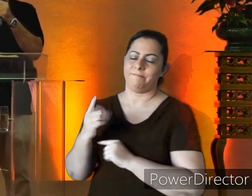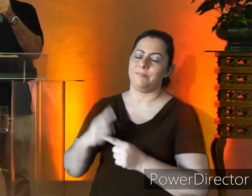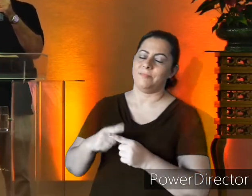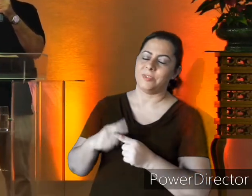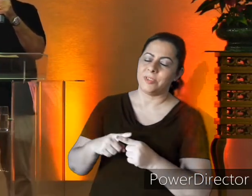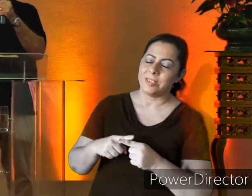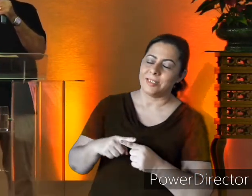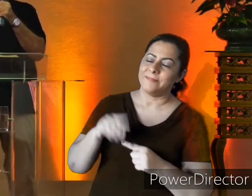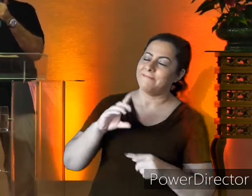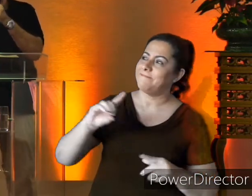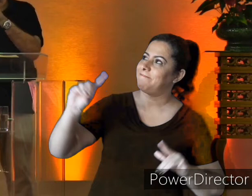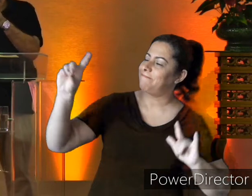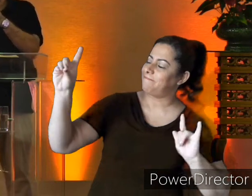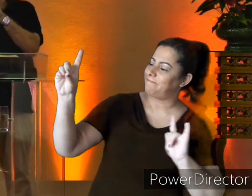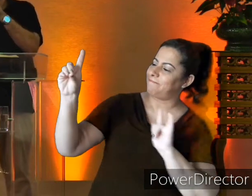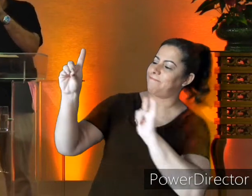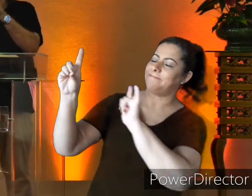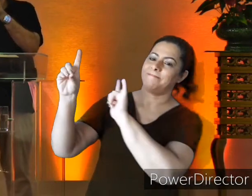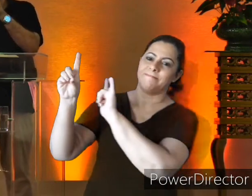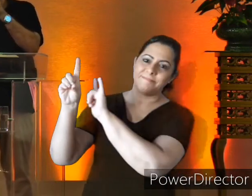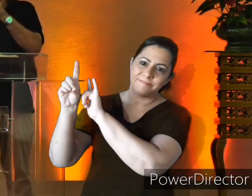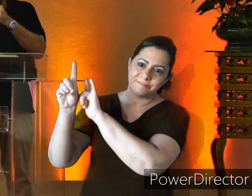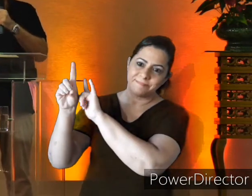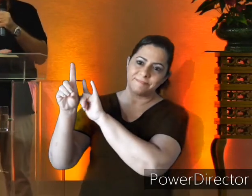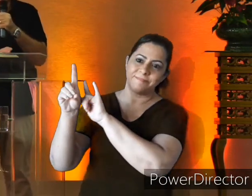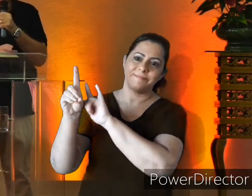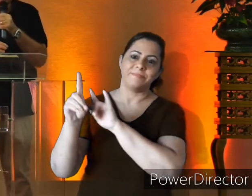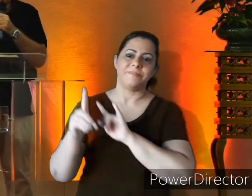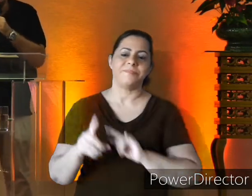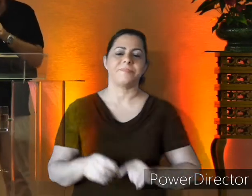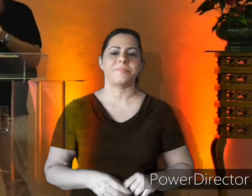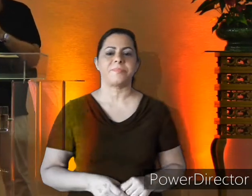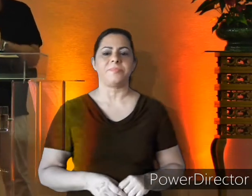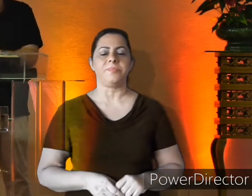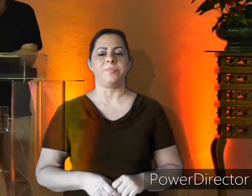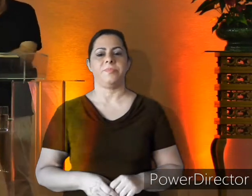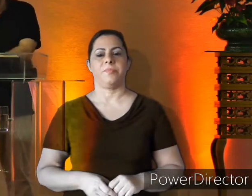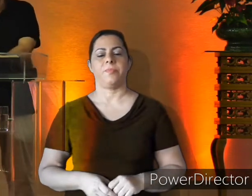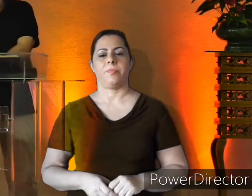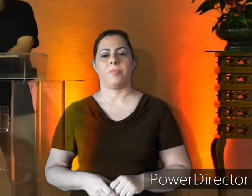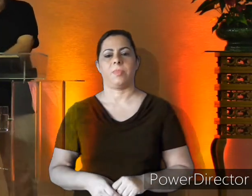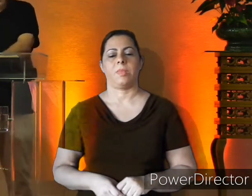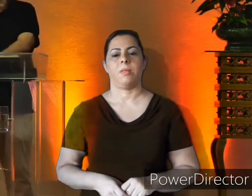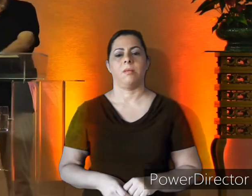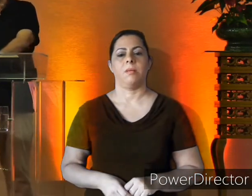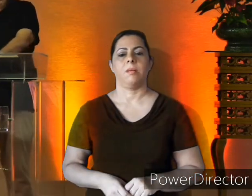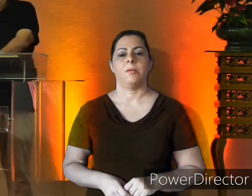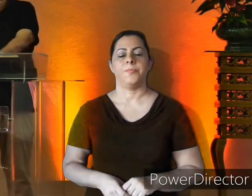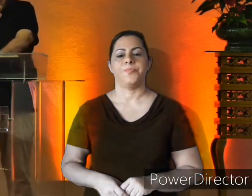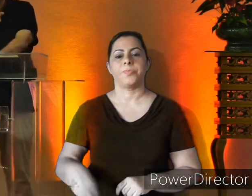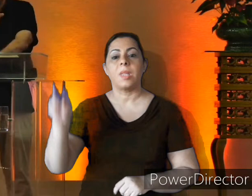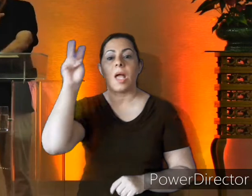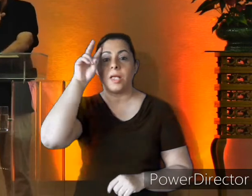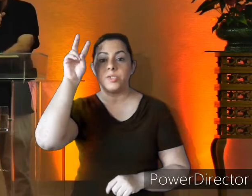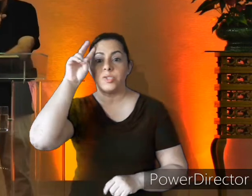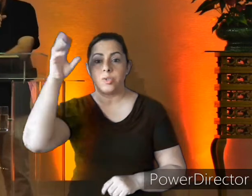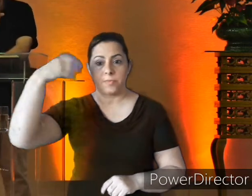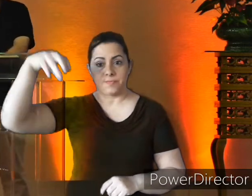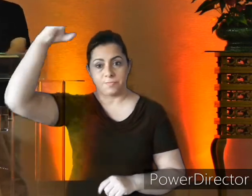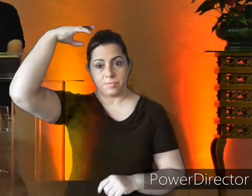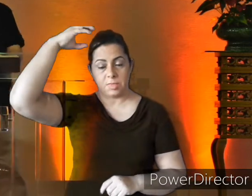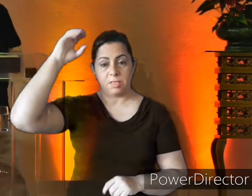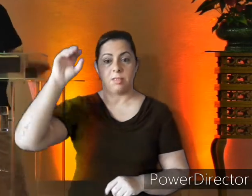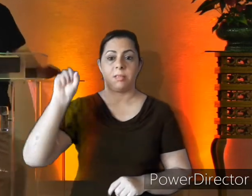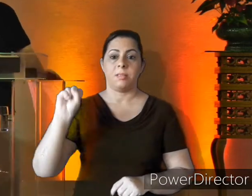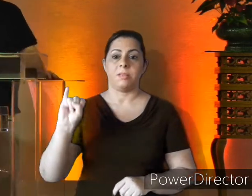nosso bem, porque amamos a Deus. Aquele rei da Síria armou várias emboscadas para